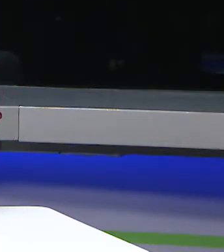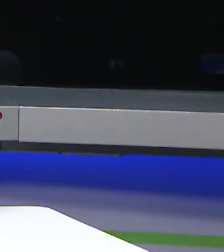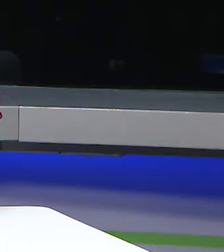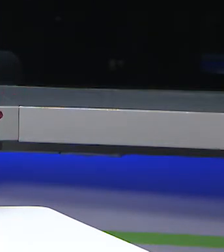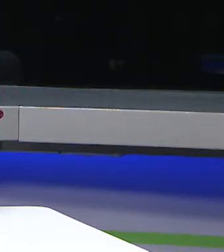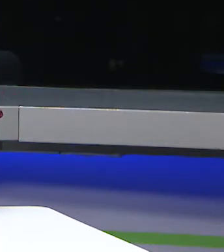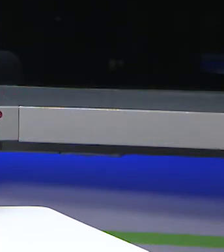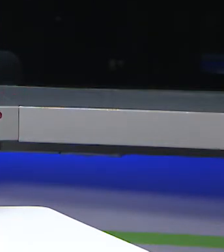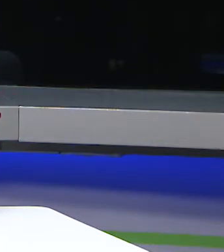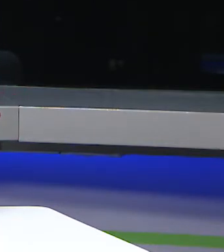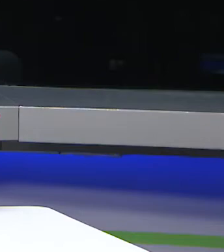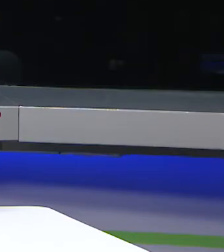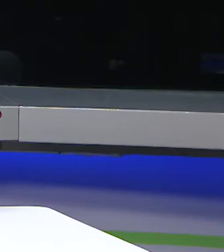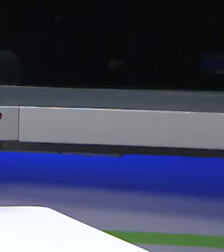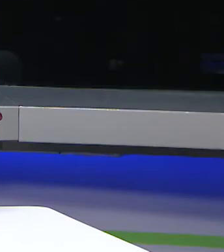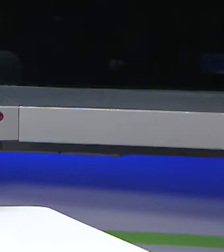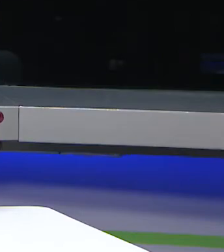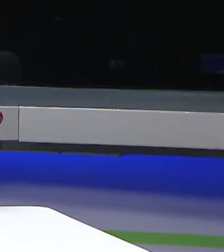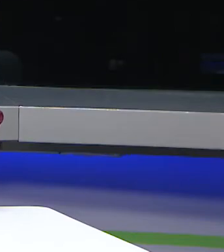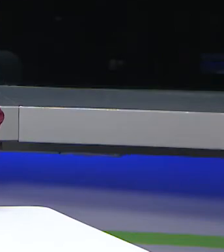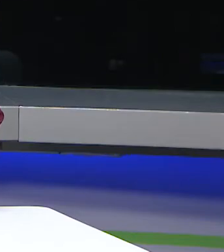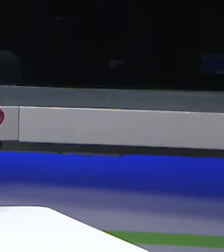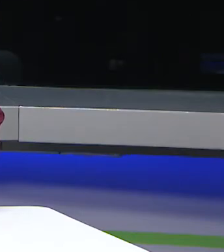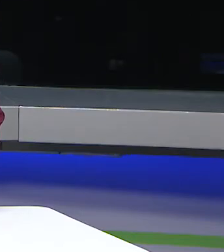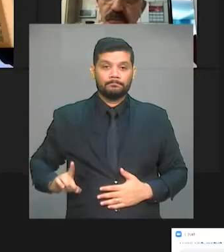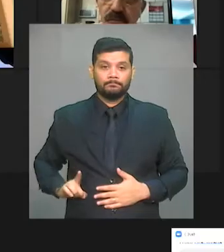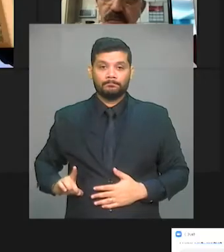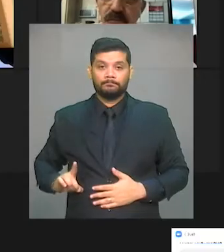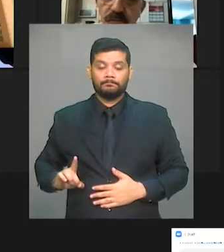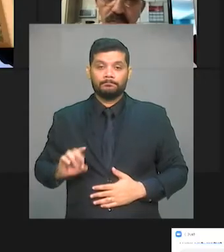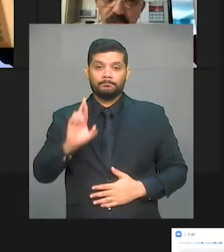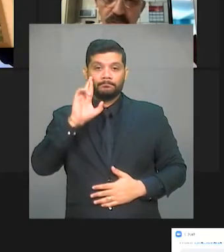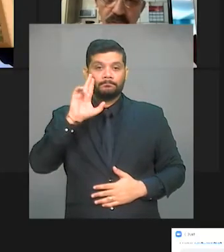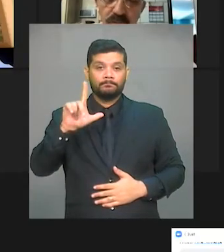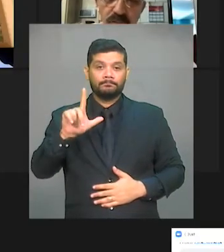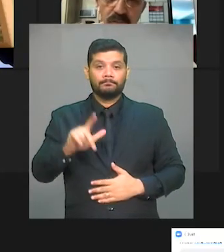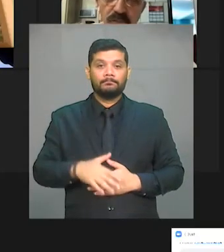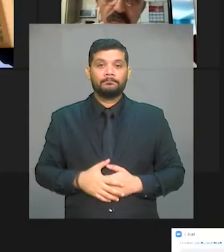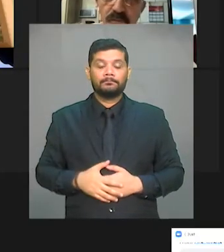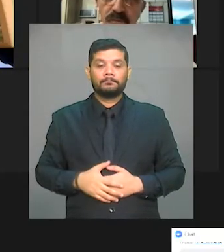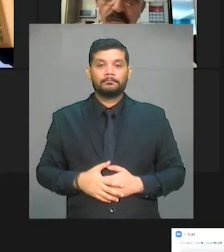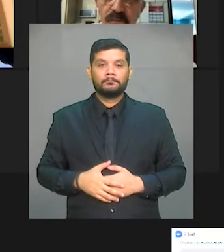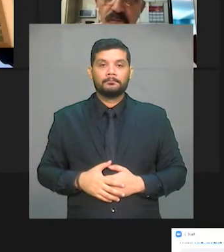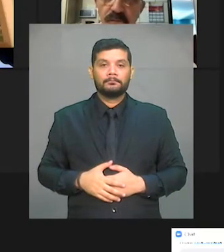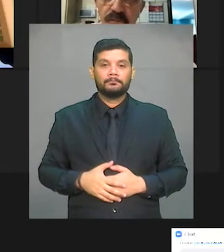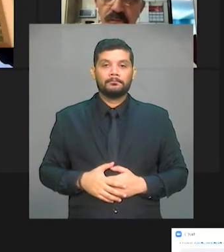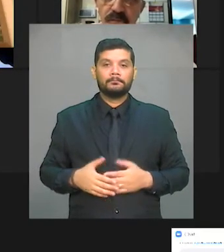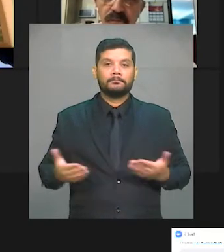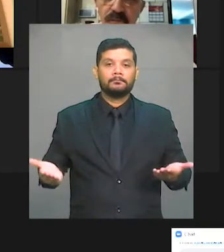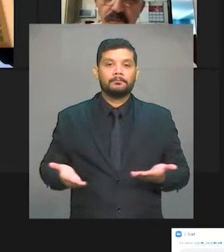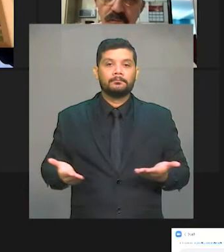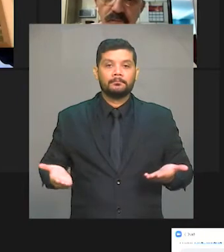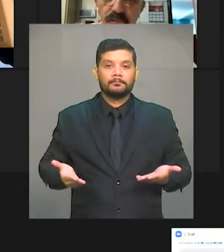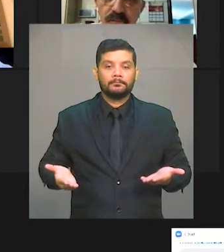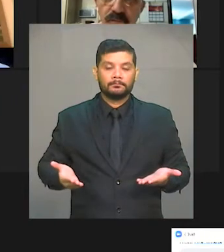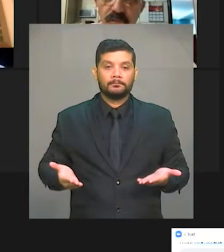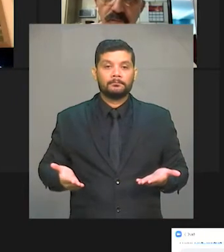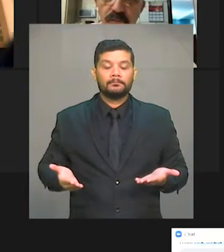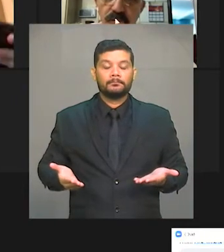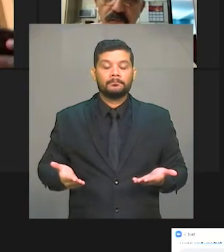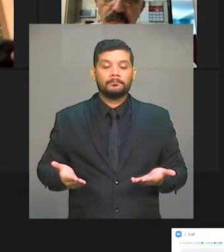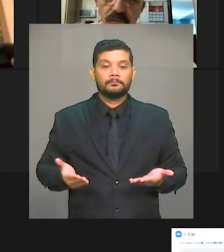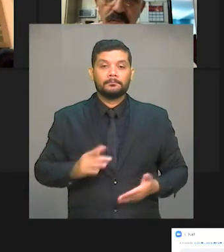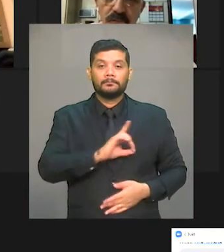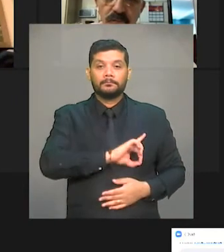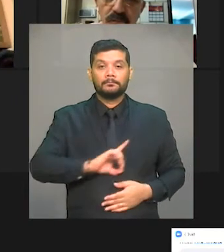de inovação da Escola de Saúde Pública do Ceará. Os deputados aprovaram em regime de urgência, após ser